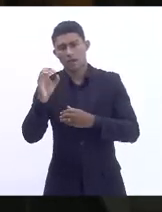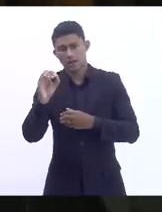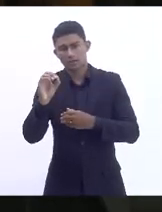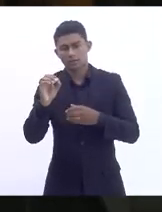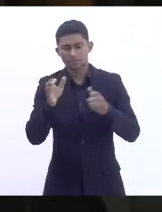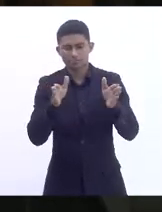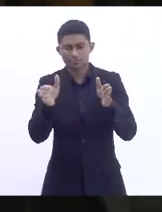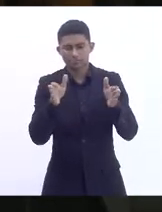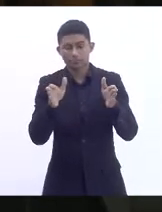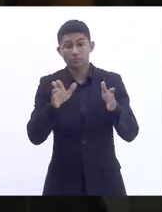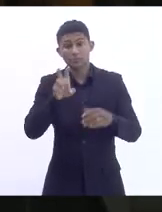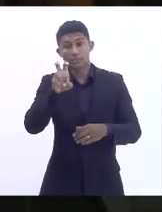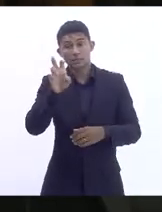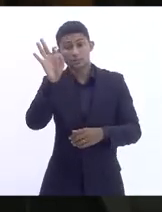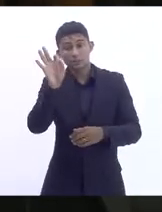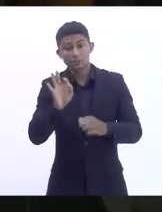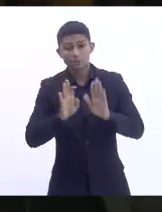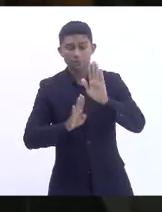percentuais.